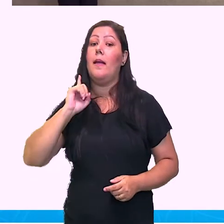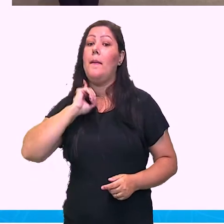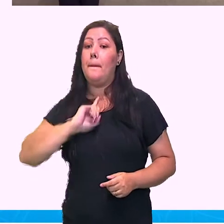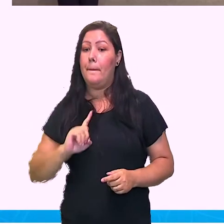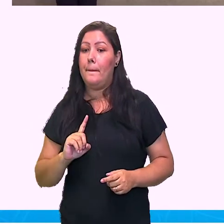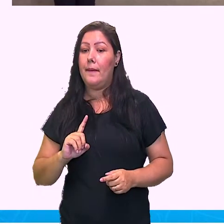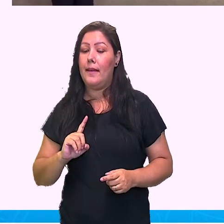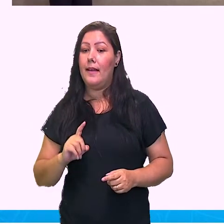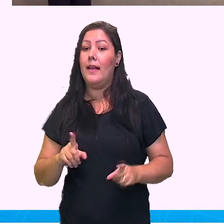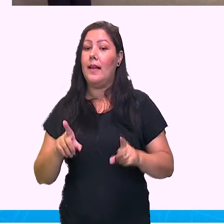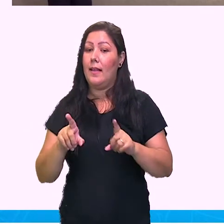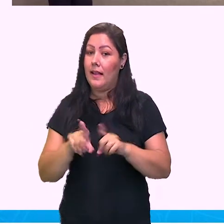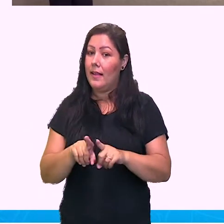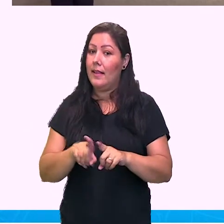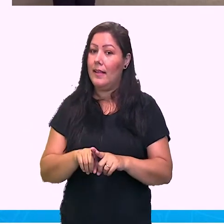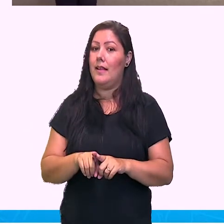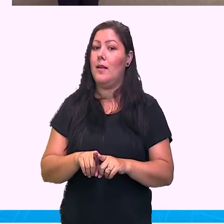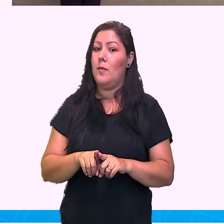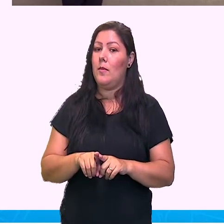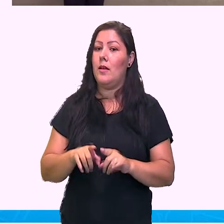Mas são diferentes.